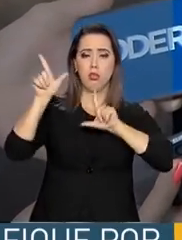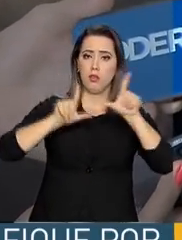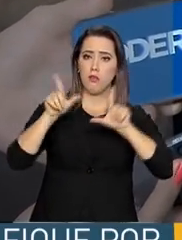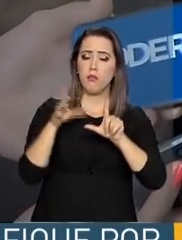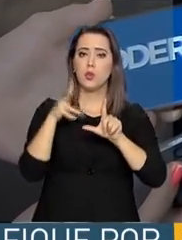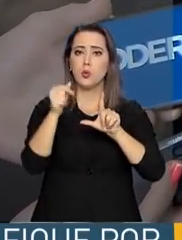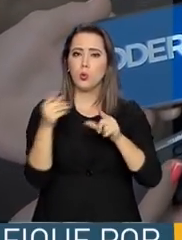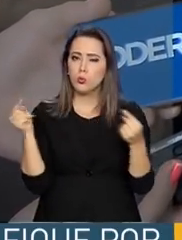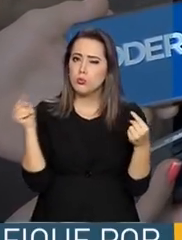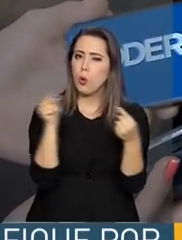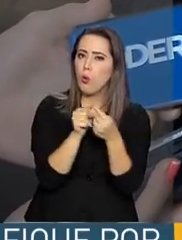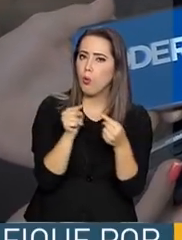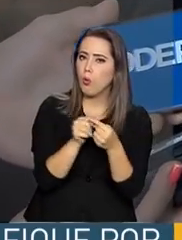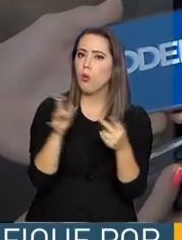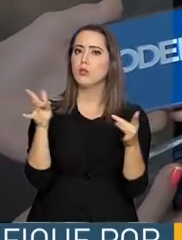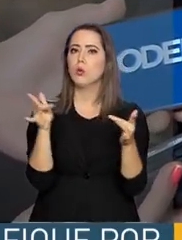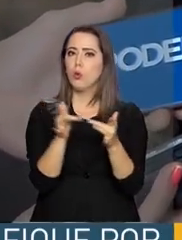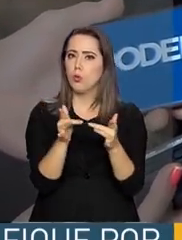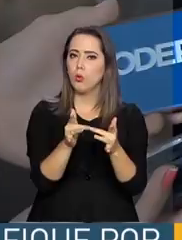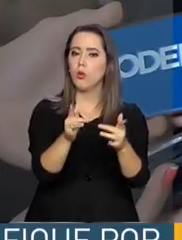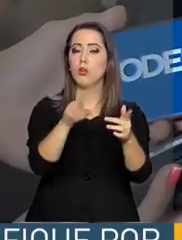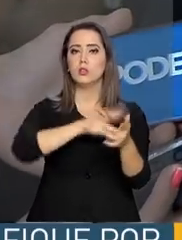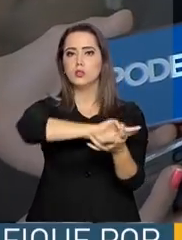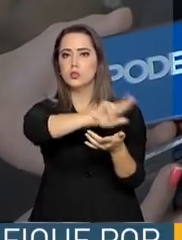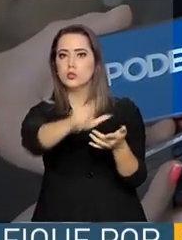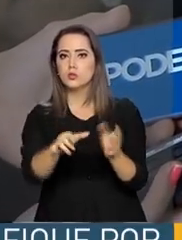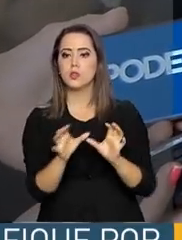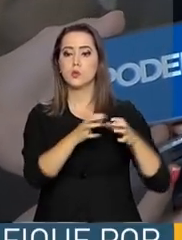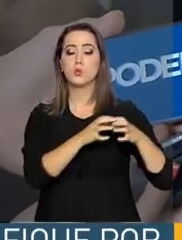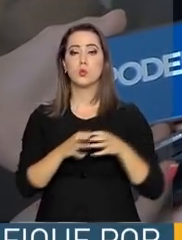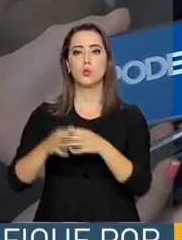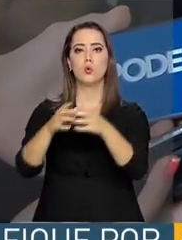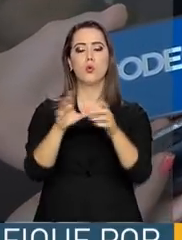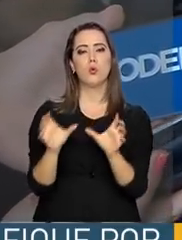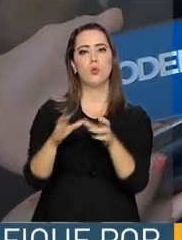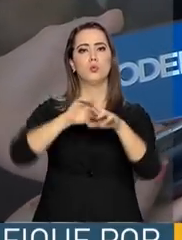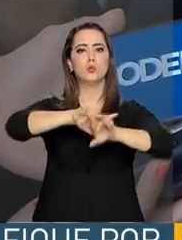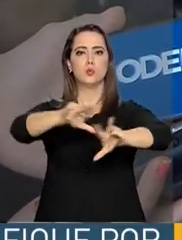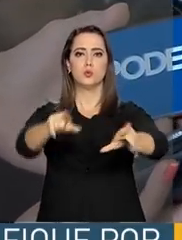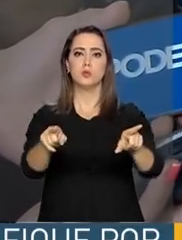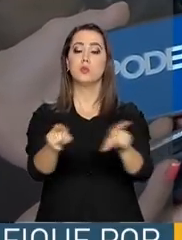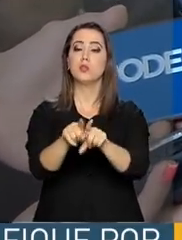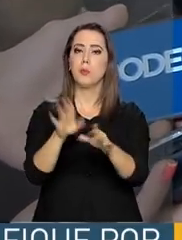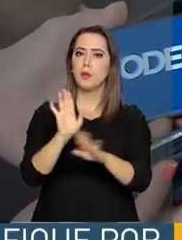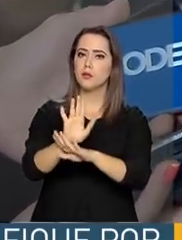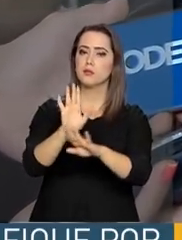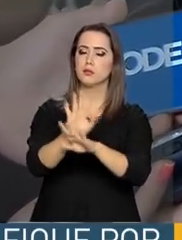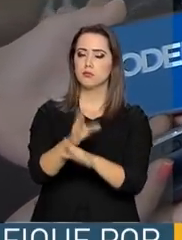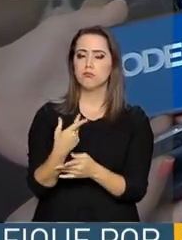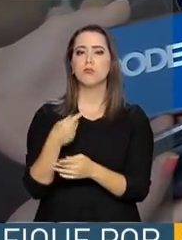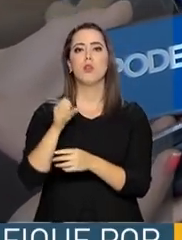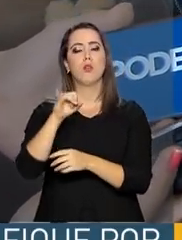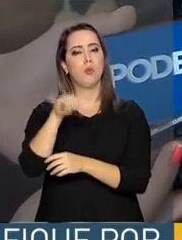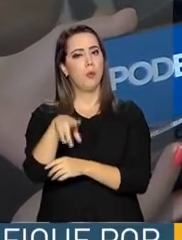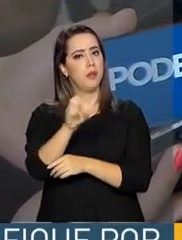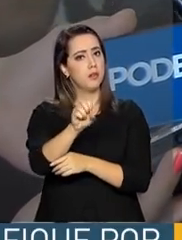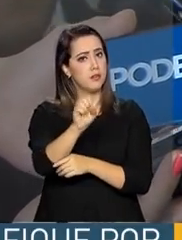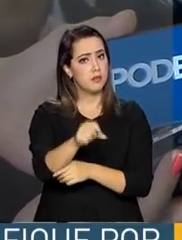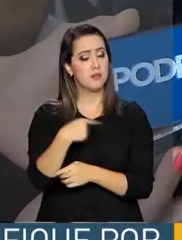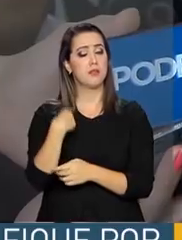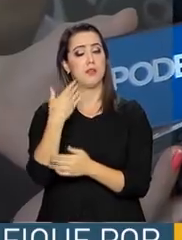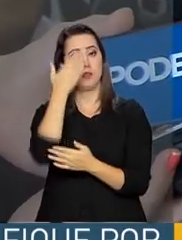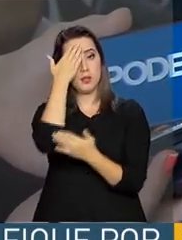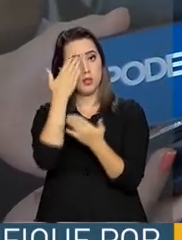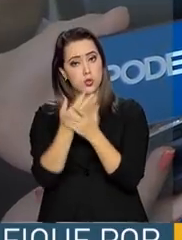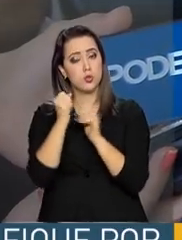está a favor, as várias associações, entidades as mais variadas, setores mais diversos, apoiam a reforma previdenciária. Acho que tem que